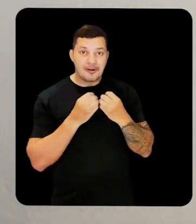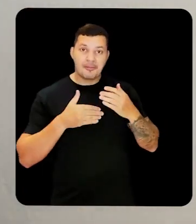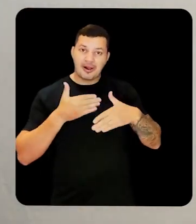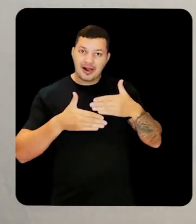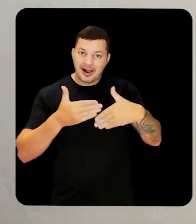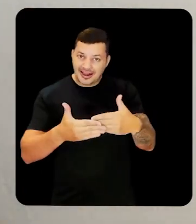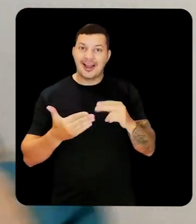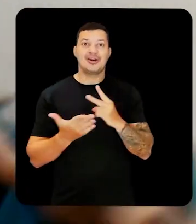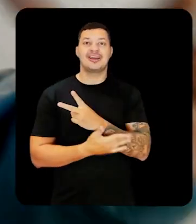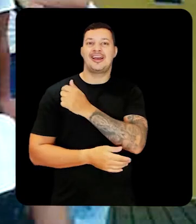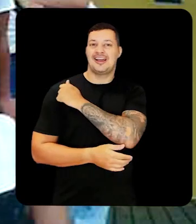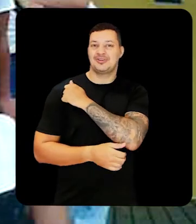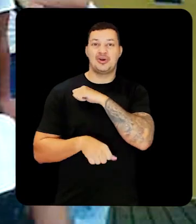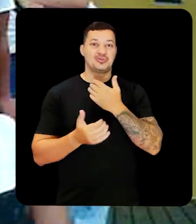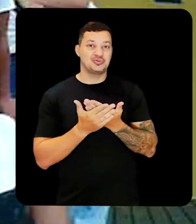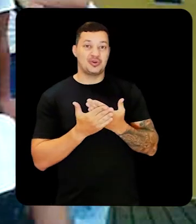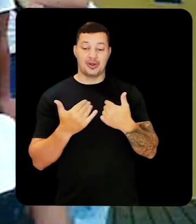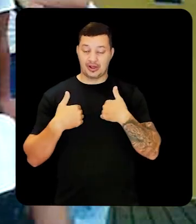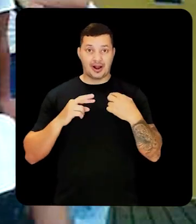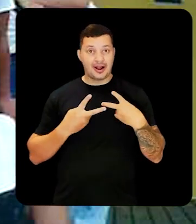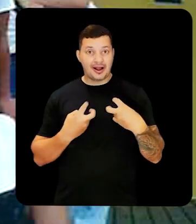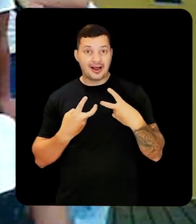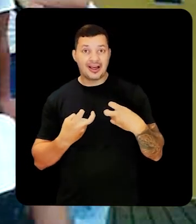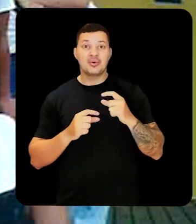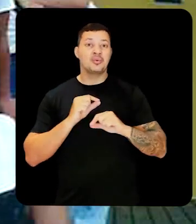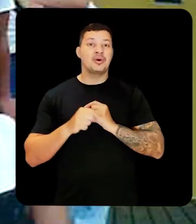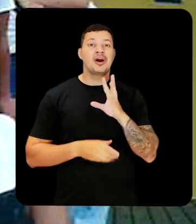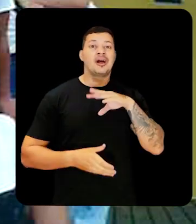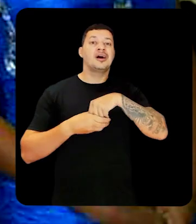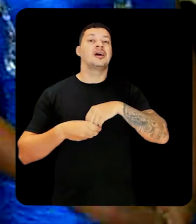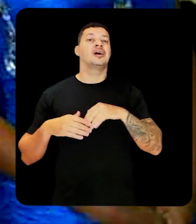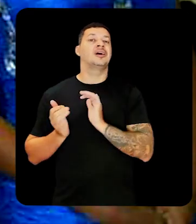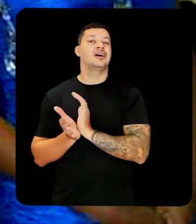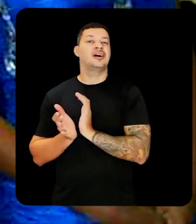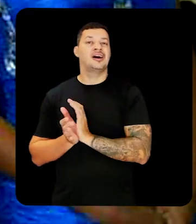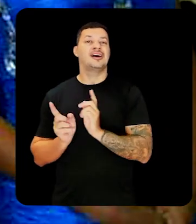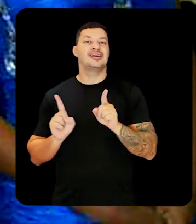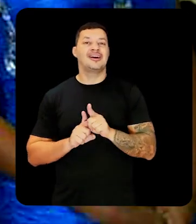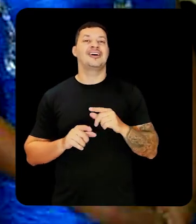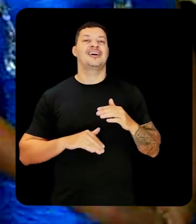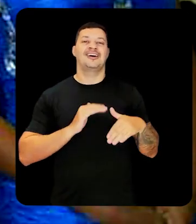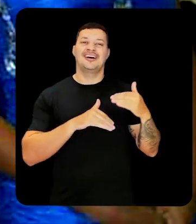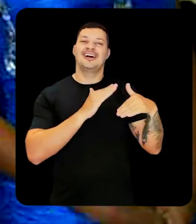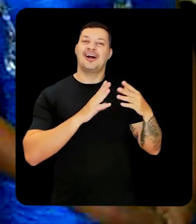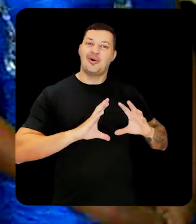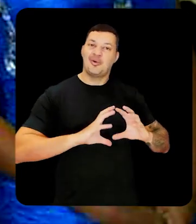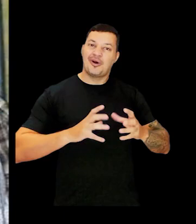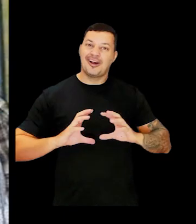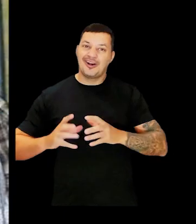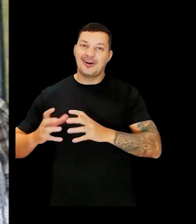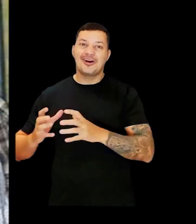que foram surgindo, desses alunos que faziam aula comigo dentro da turma deles, mas que foi surgindo